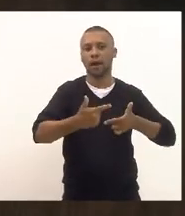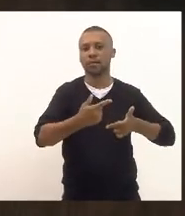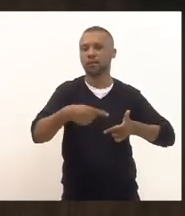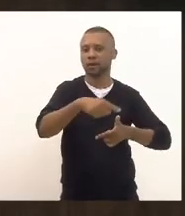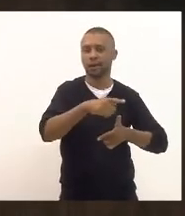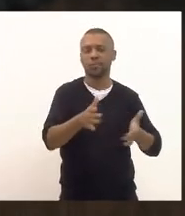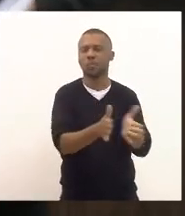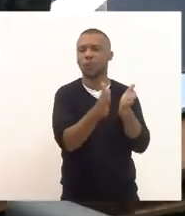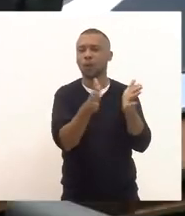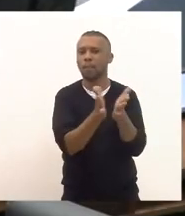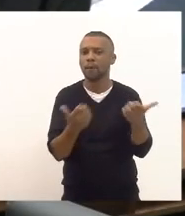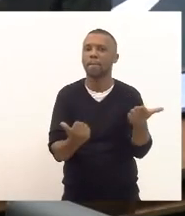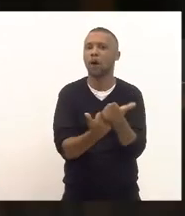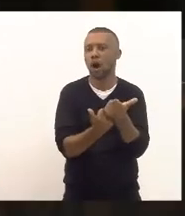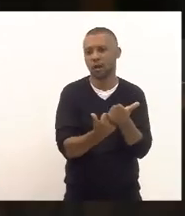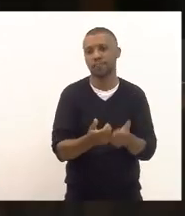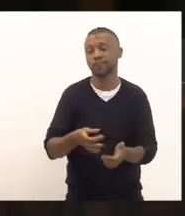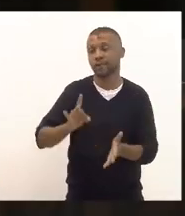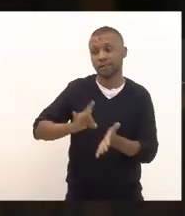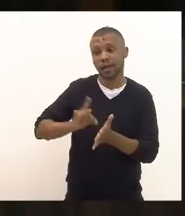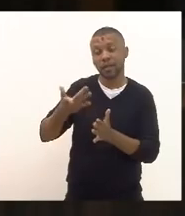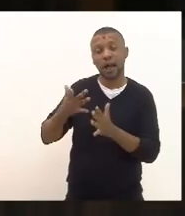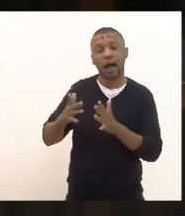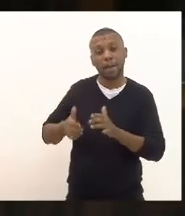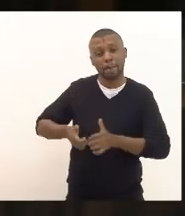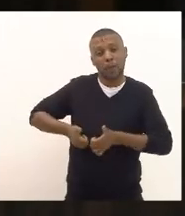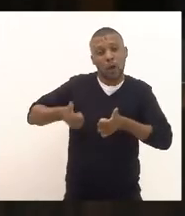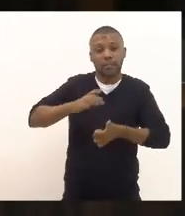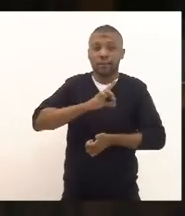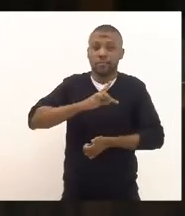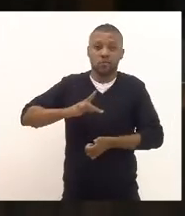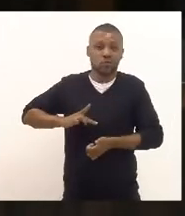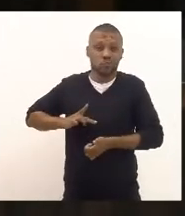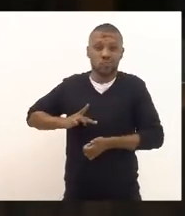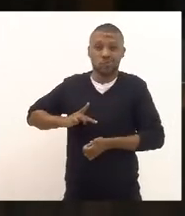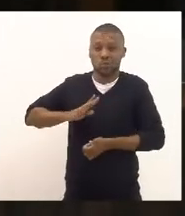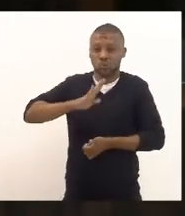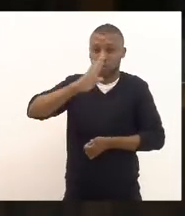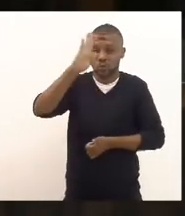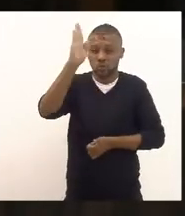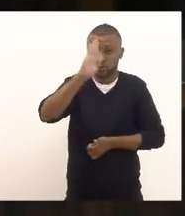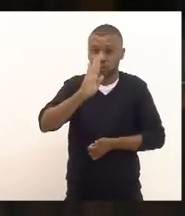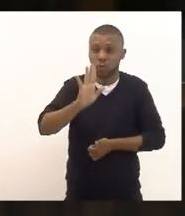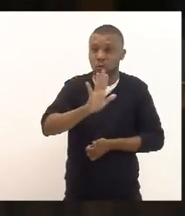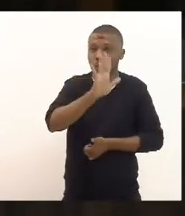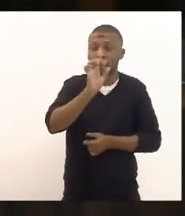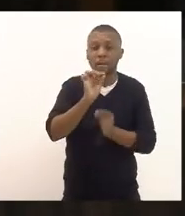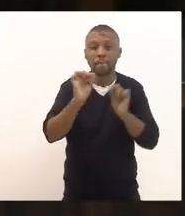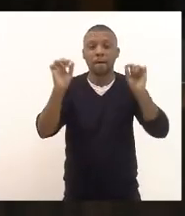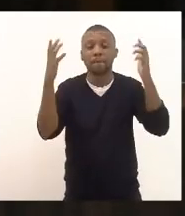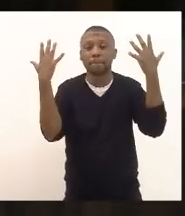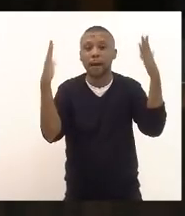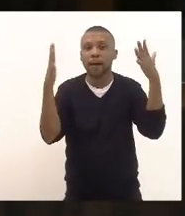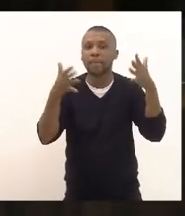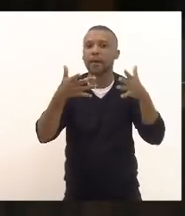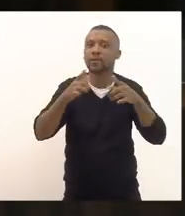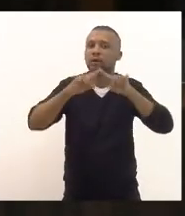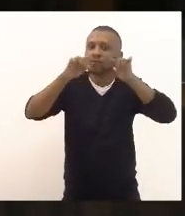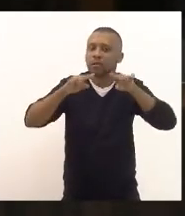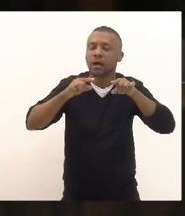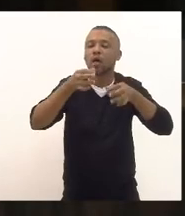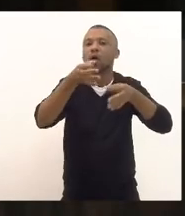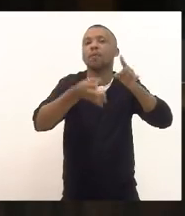necessitados que na verdade é melhor é tida como a melhor Defensoria Pública dor Brasil Parabéns as defensoras e defensores